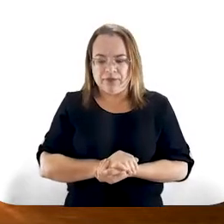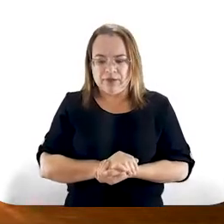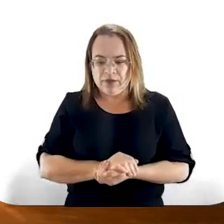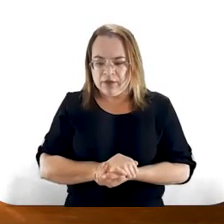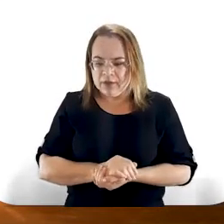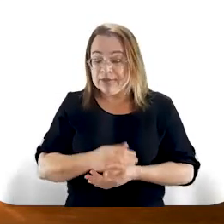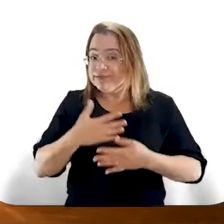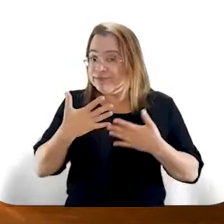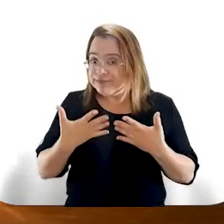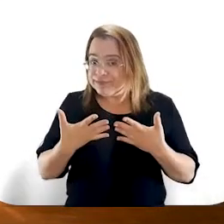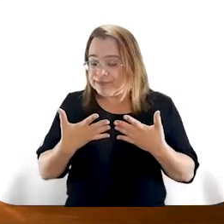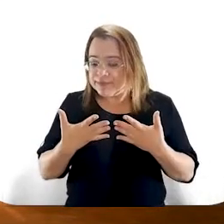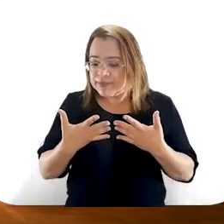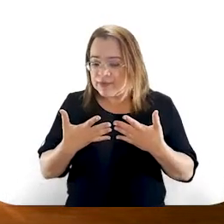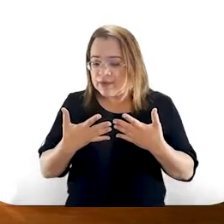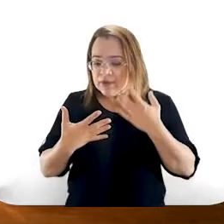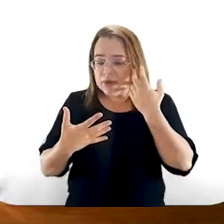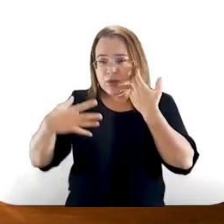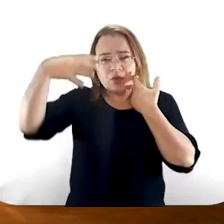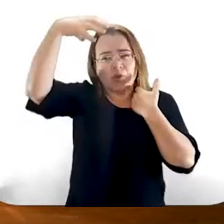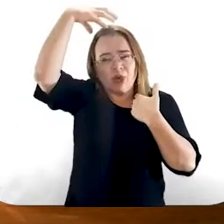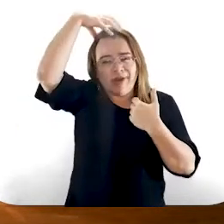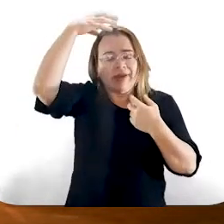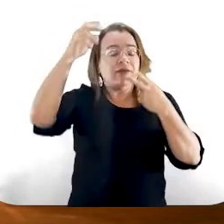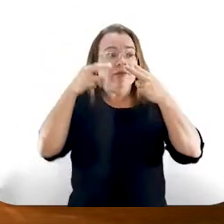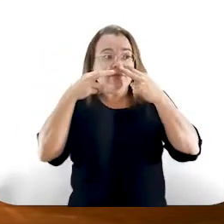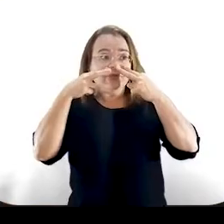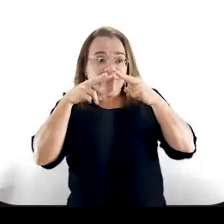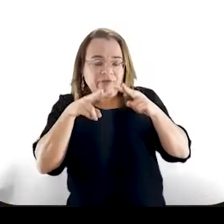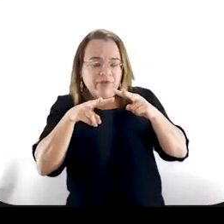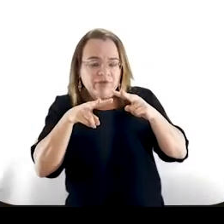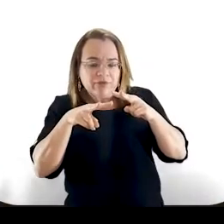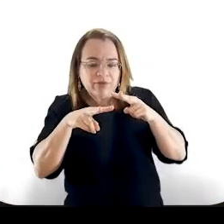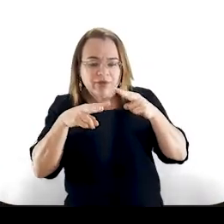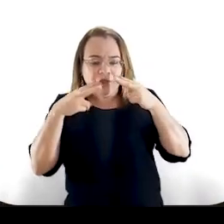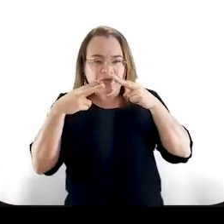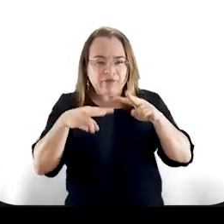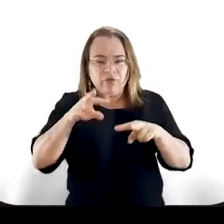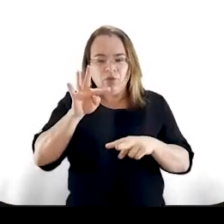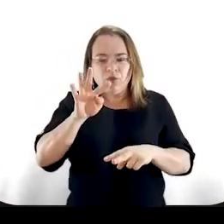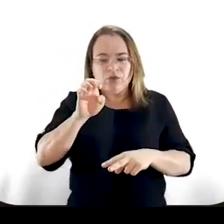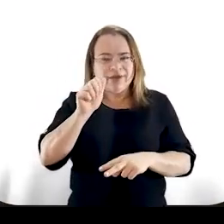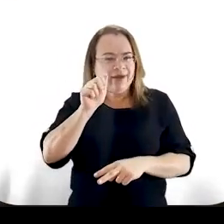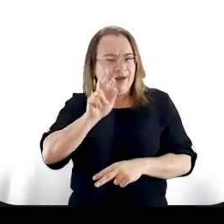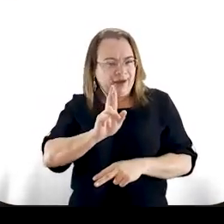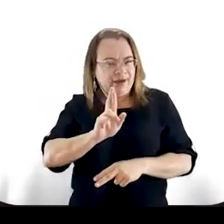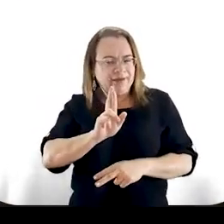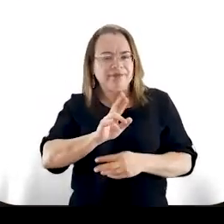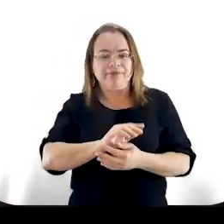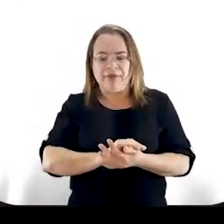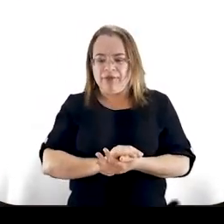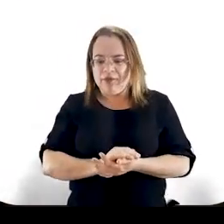Sim, o rei viu. O rei viu o tear